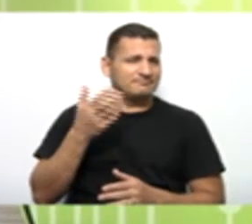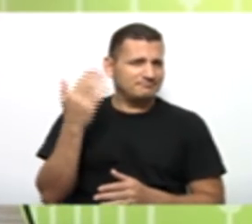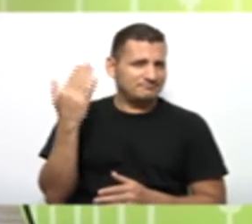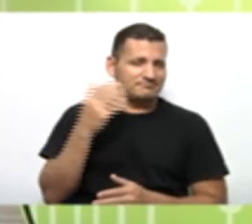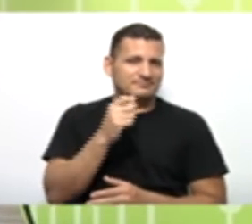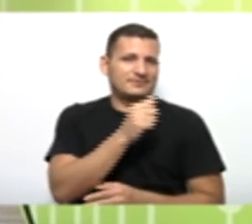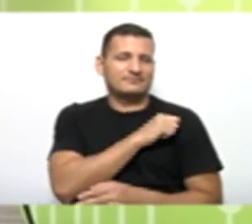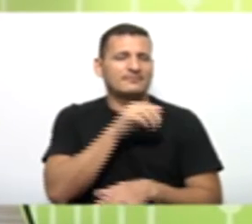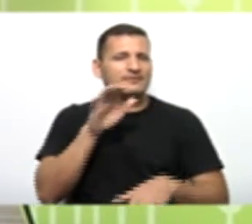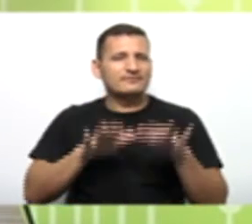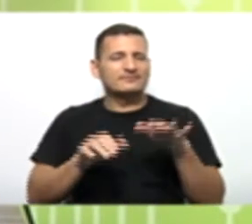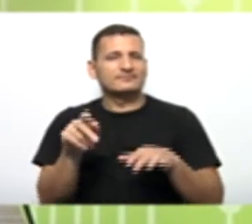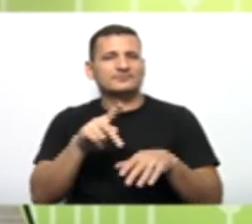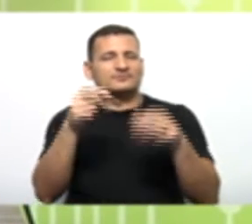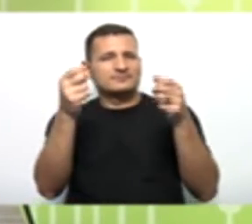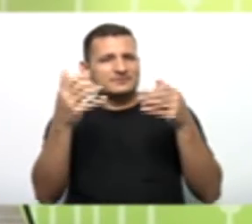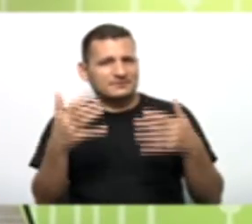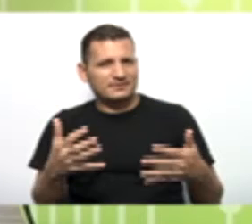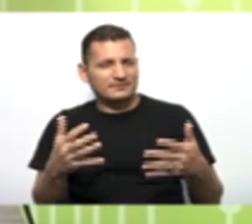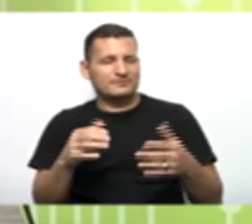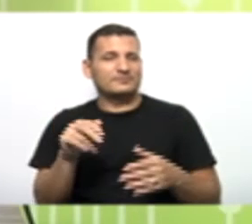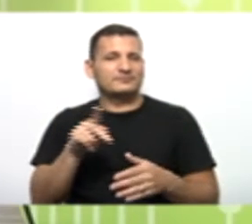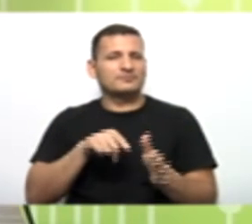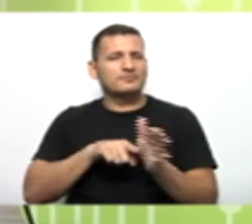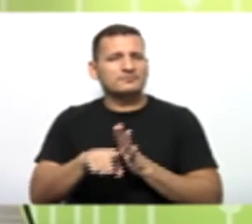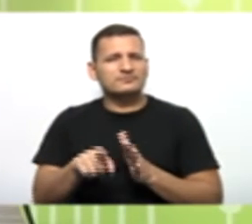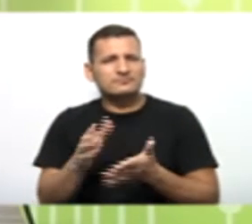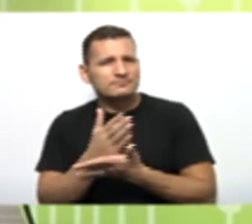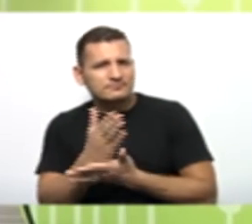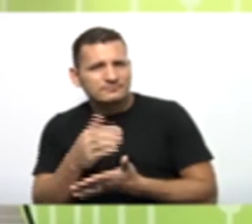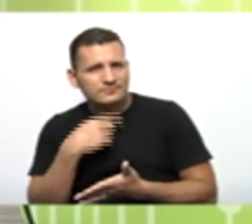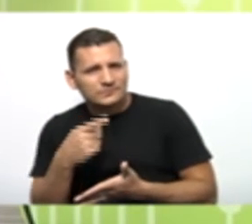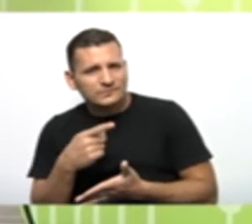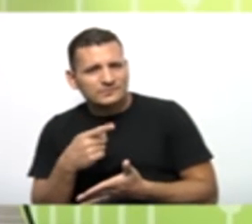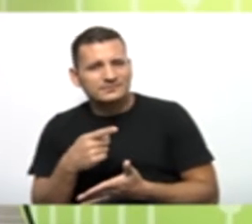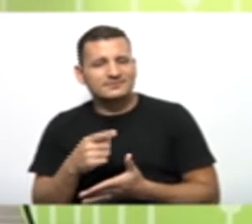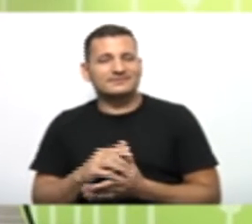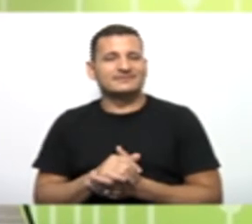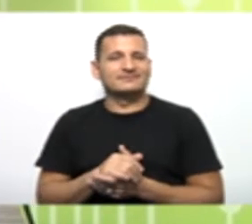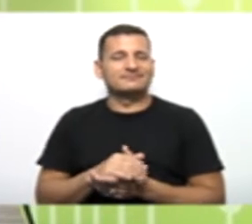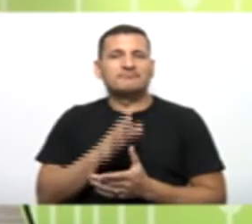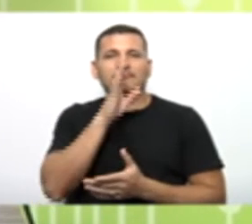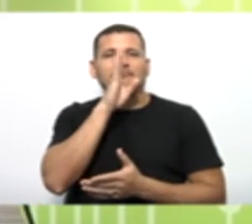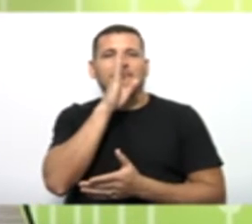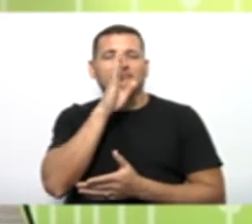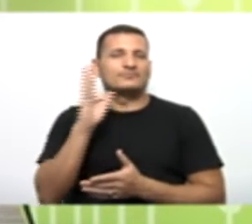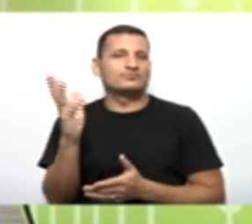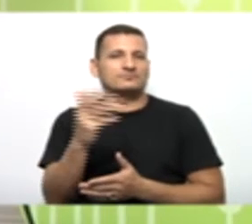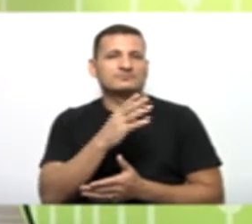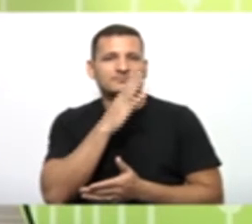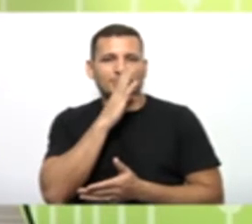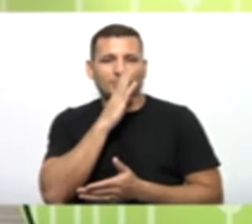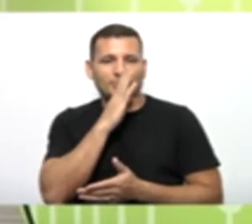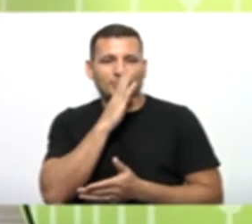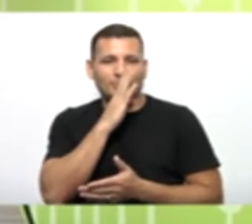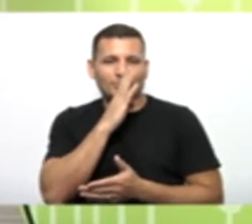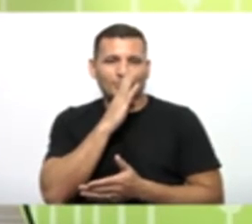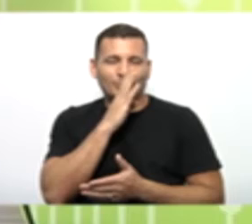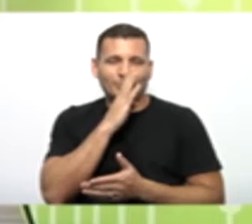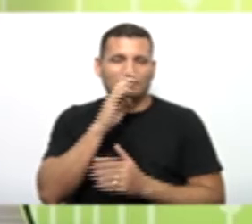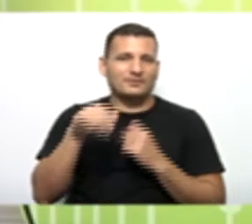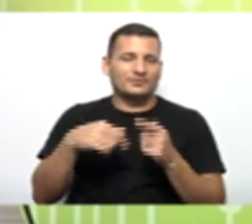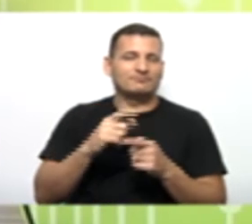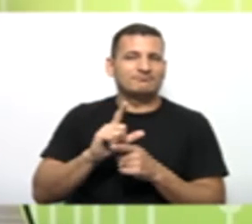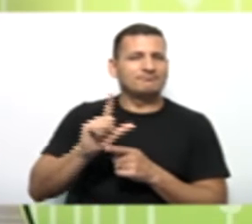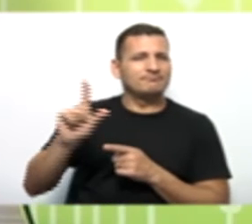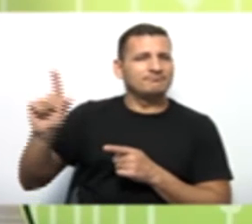professor explicava o conteúdo e falava: alguém tem alguma dúvida? E era aquele silêncio na sala. Aí o professor saía da sala e